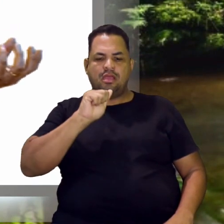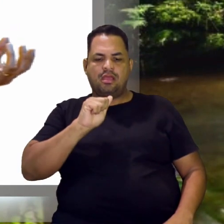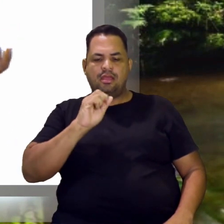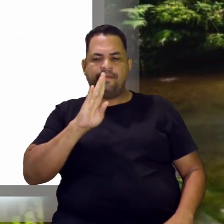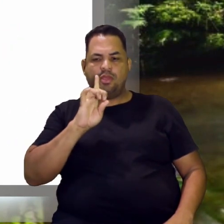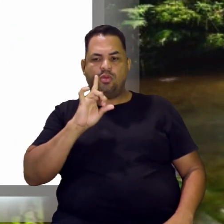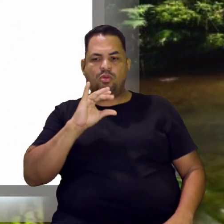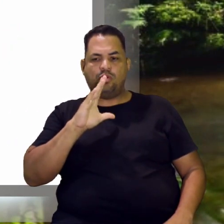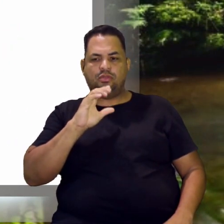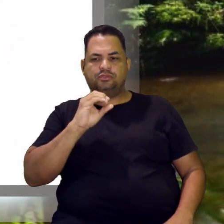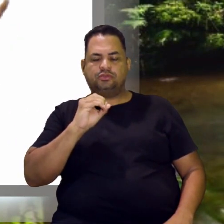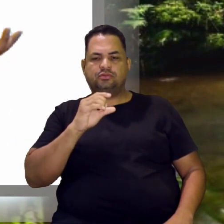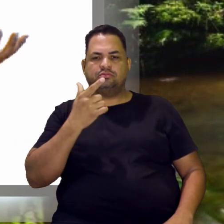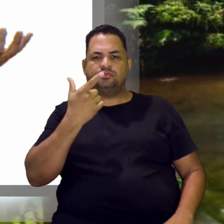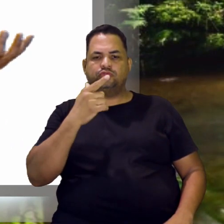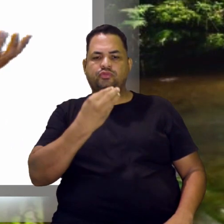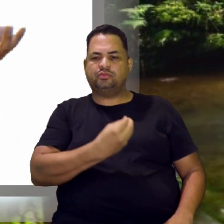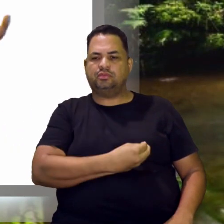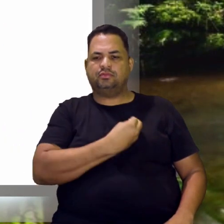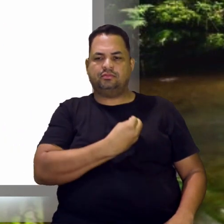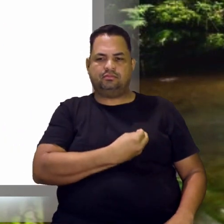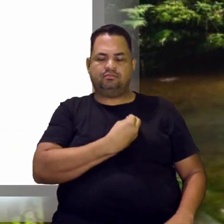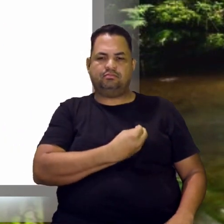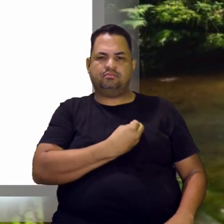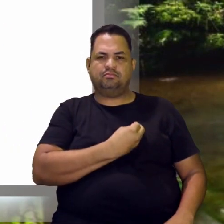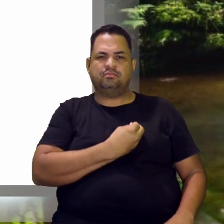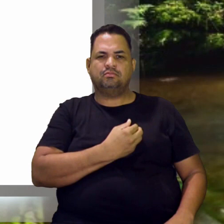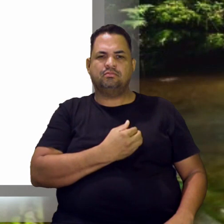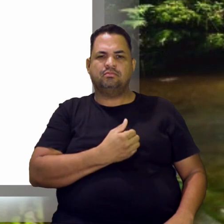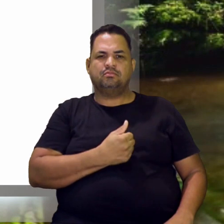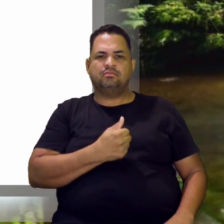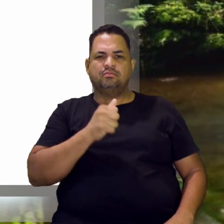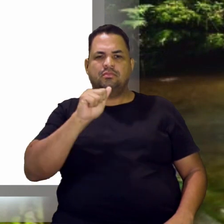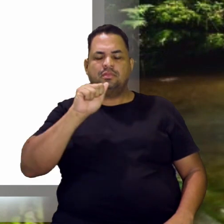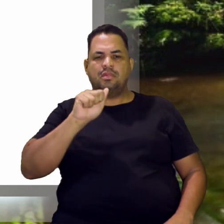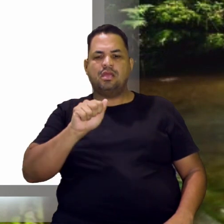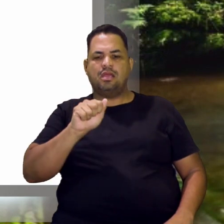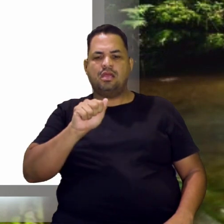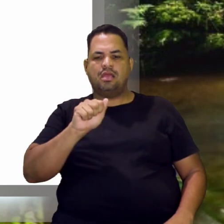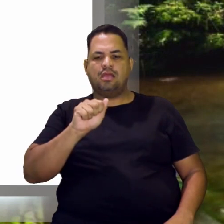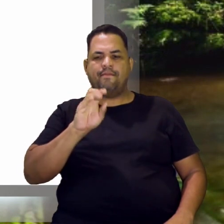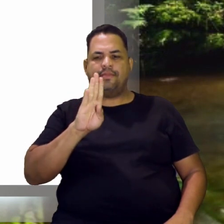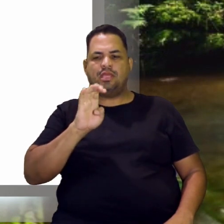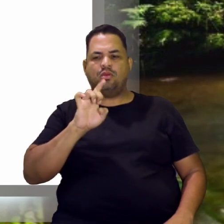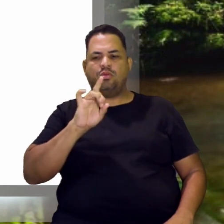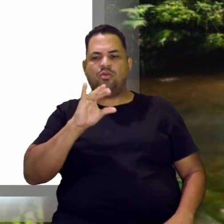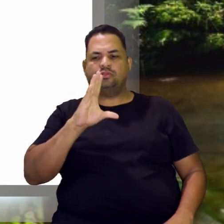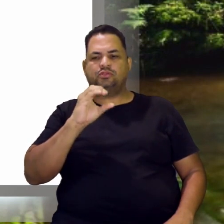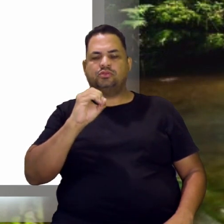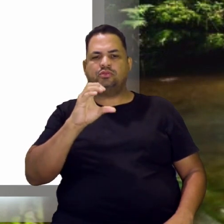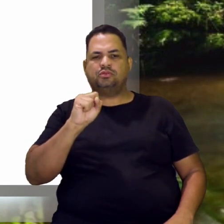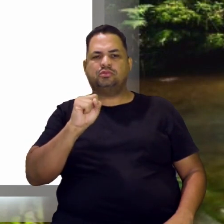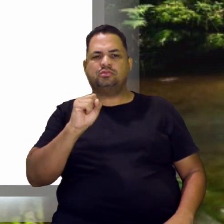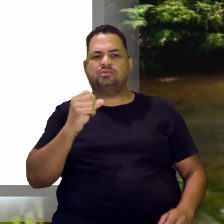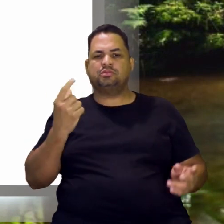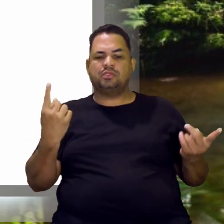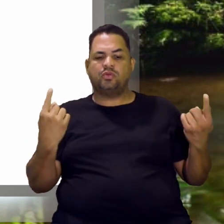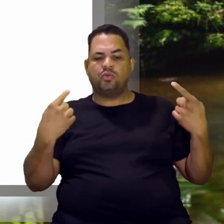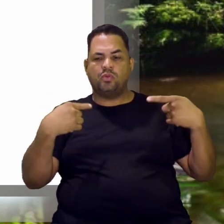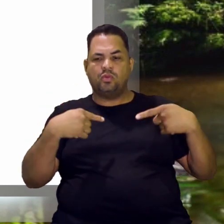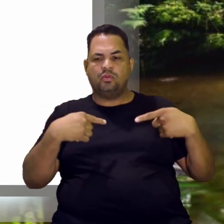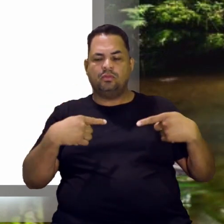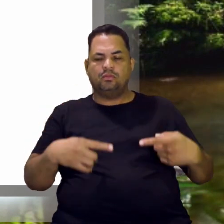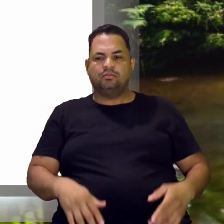é sinal que eles não têm vida, tá? Esse A na frente, ele prega a contrariedade, tá